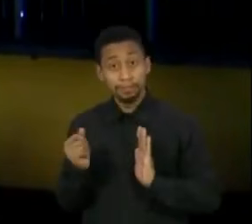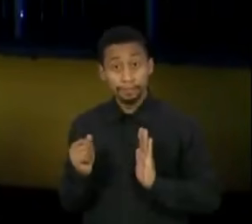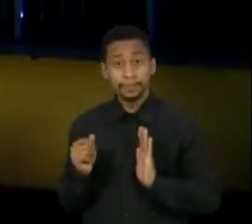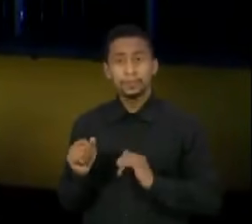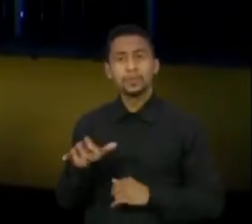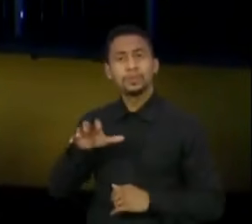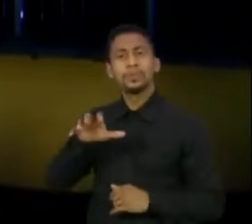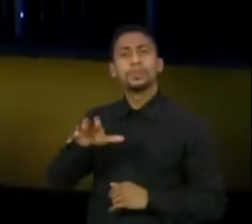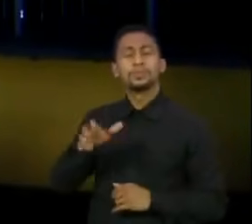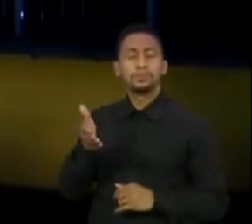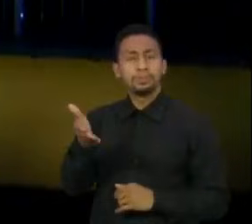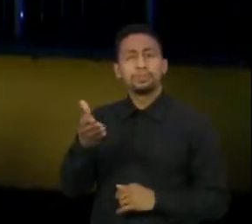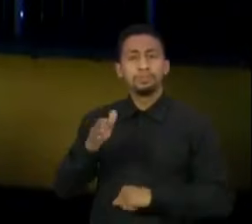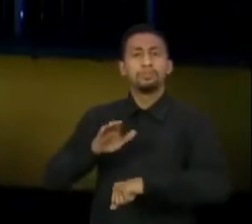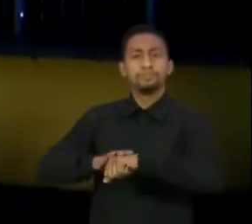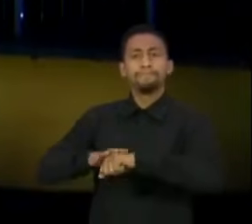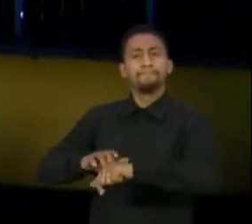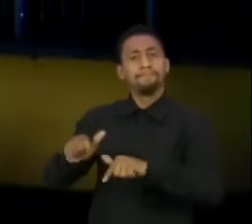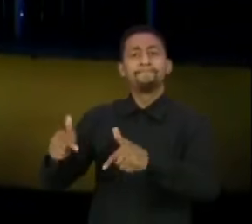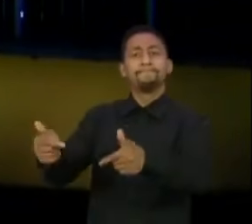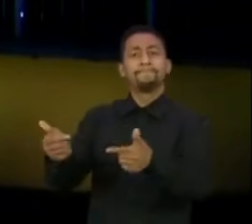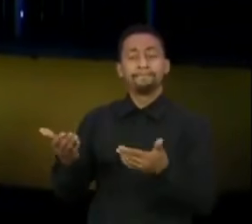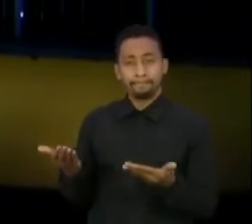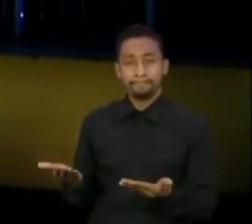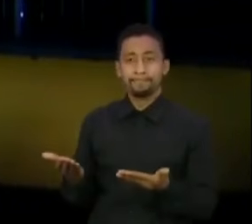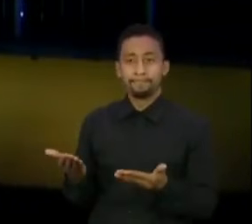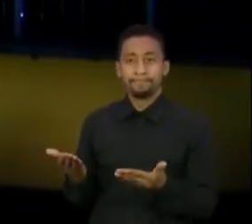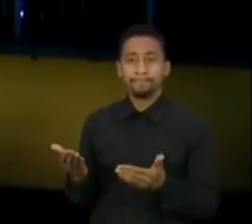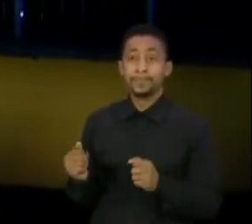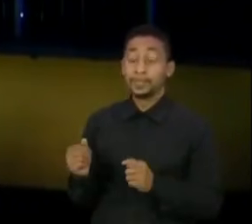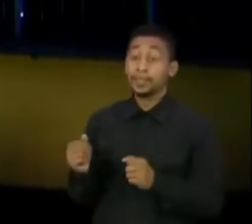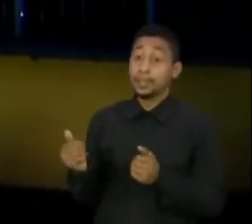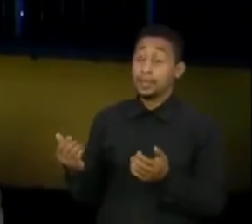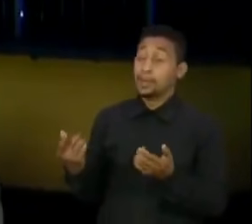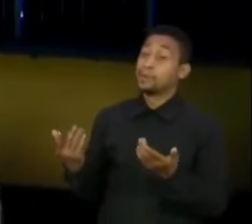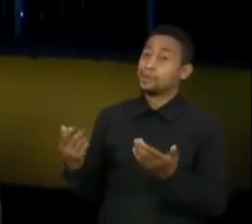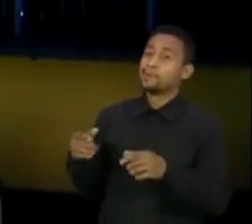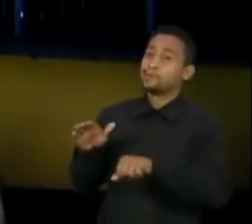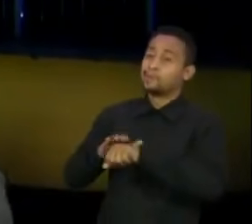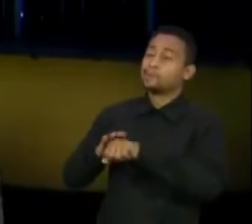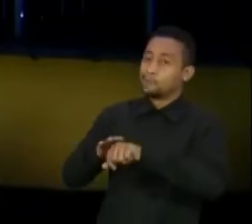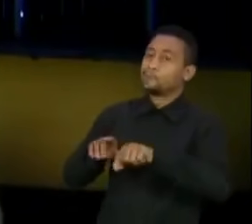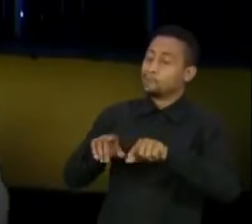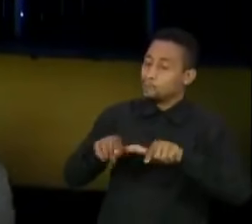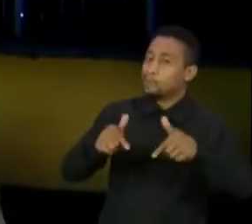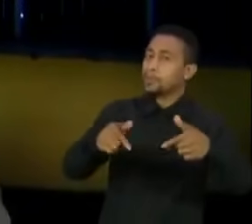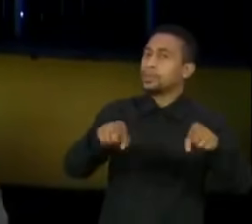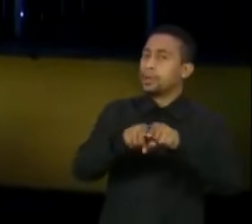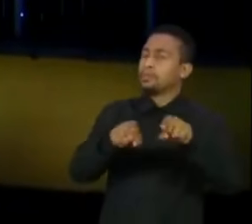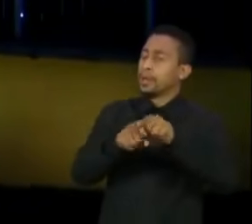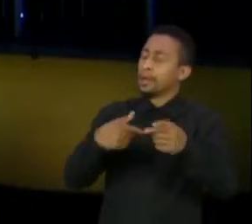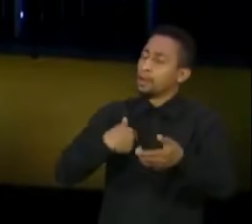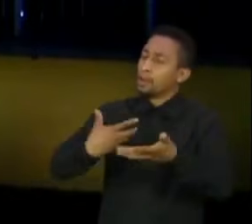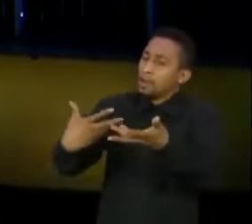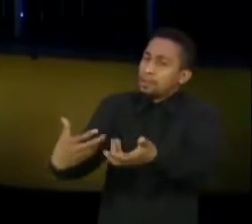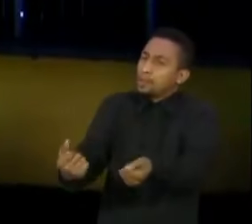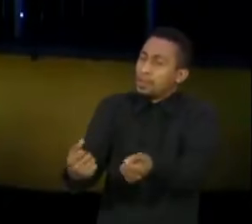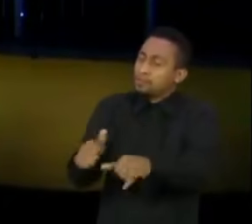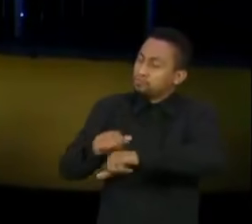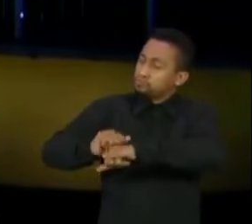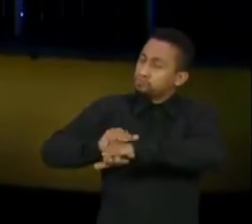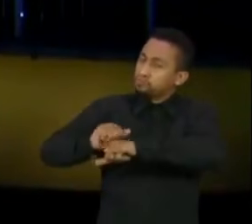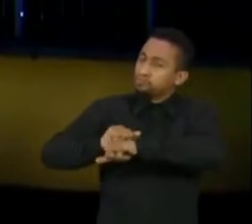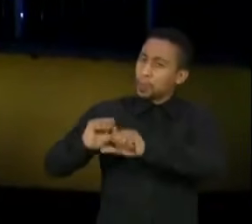exatamente isso o que eu fiz né e paralelamente me obriguei a enfrentar